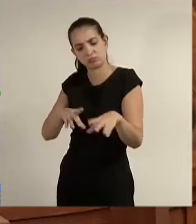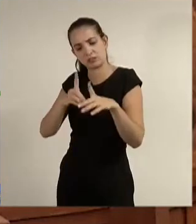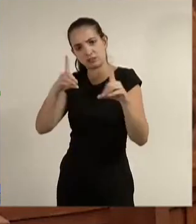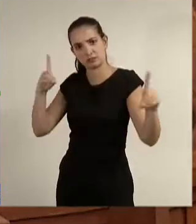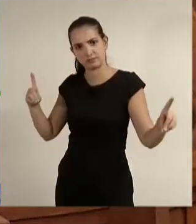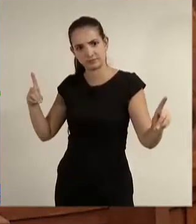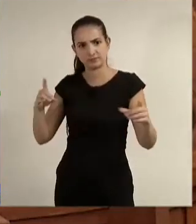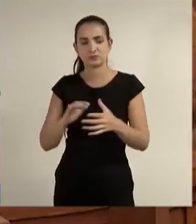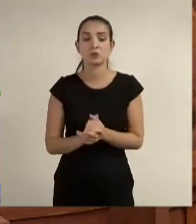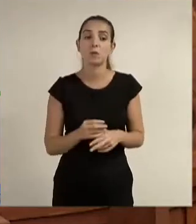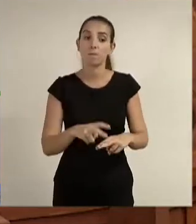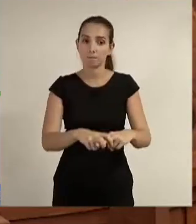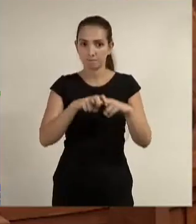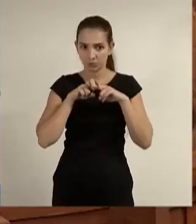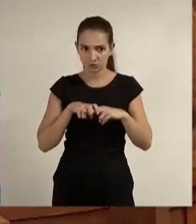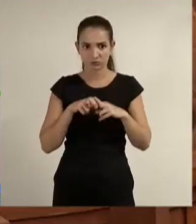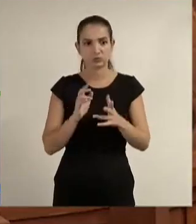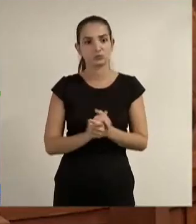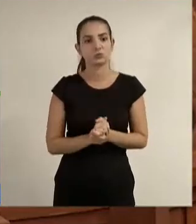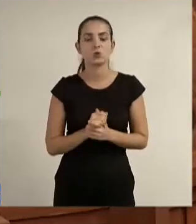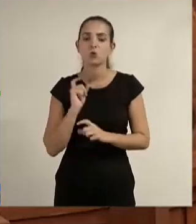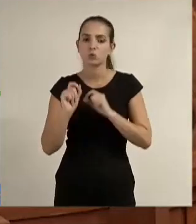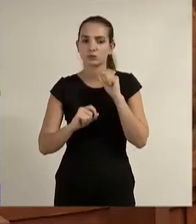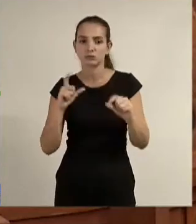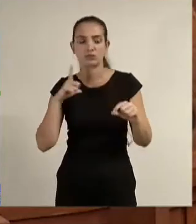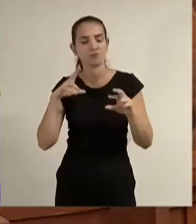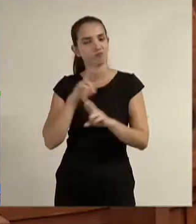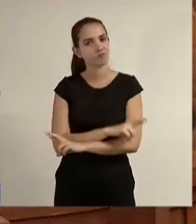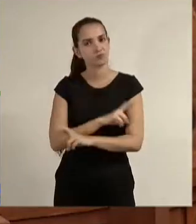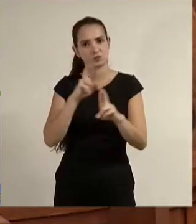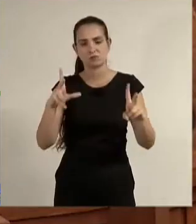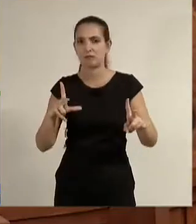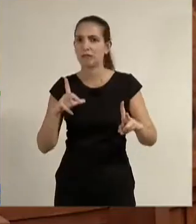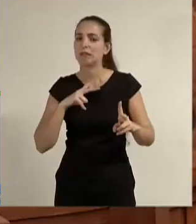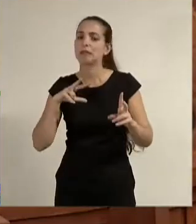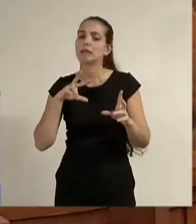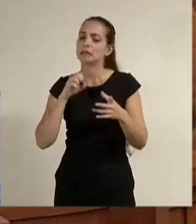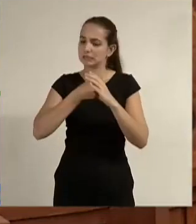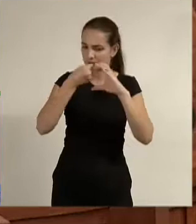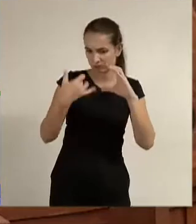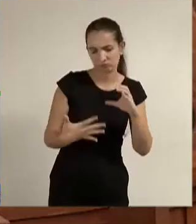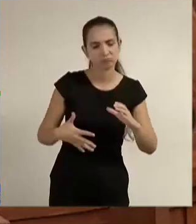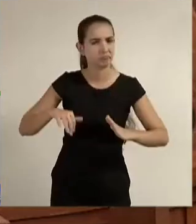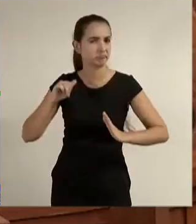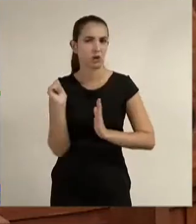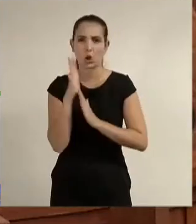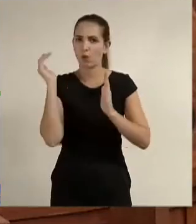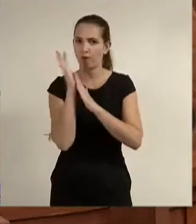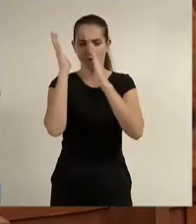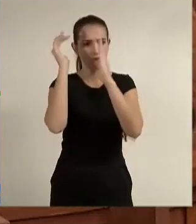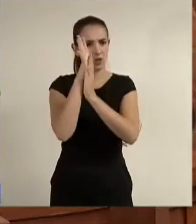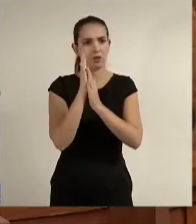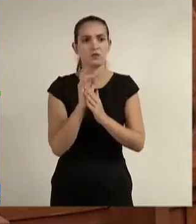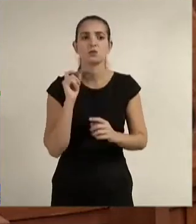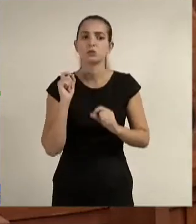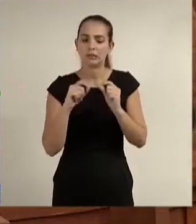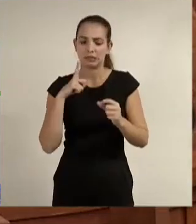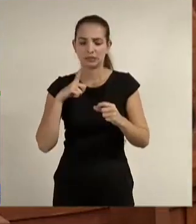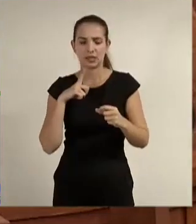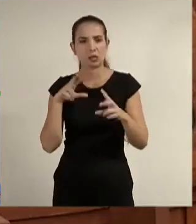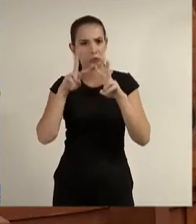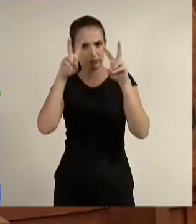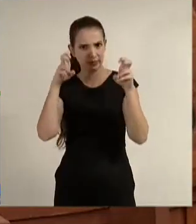distância. Portanto, em que pese o aspecto louvável do projeto no que tange ao seu